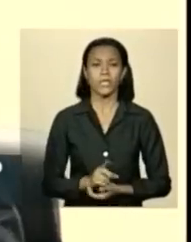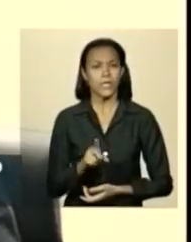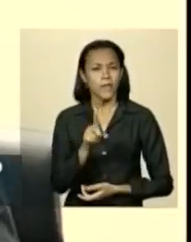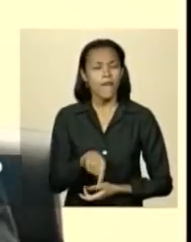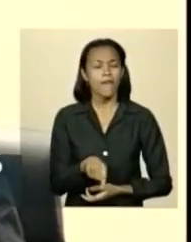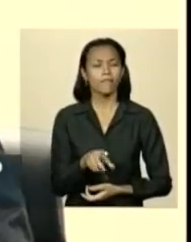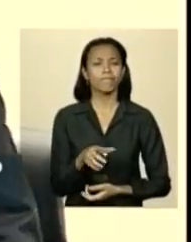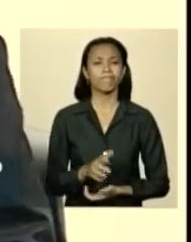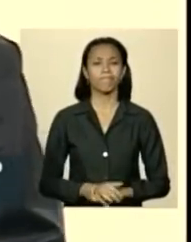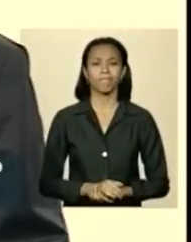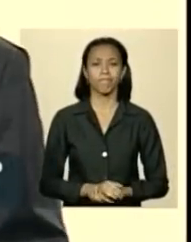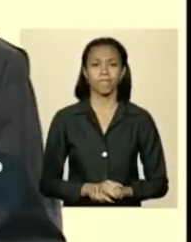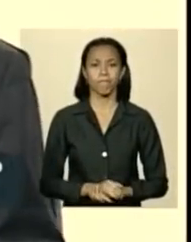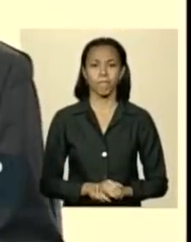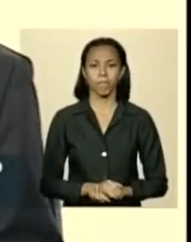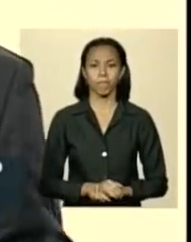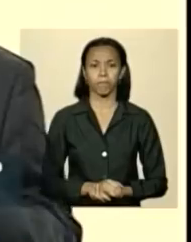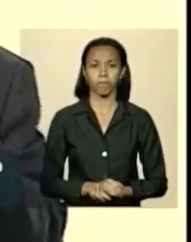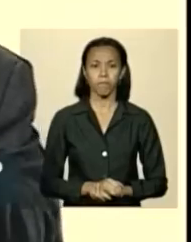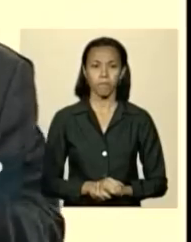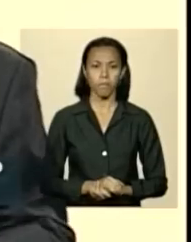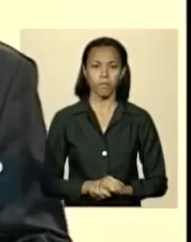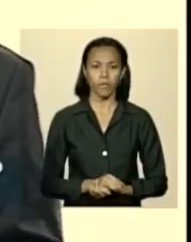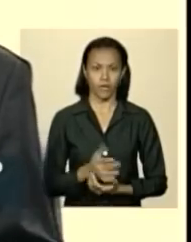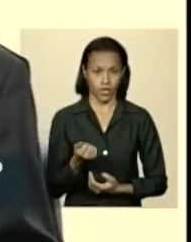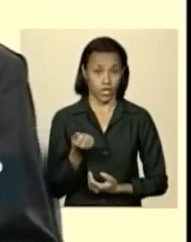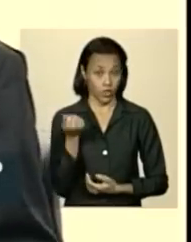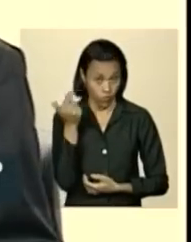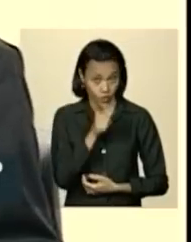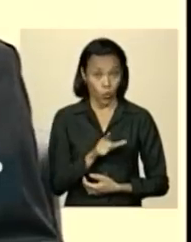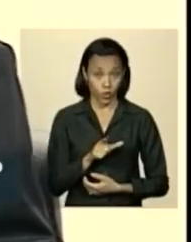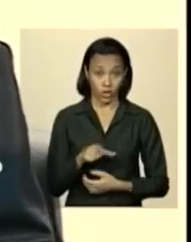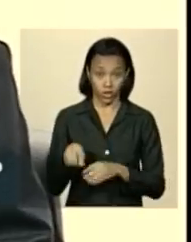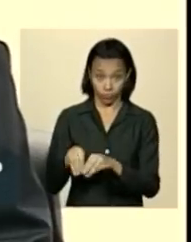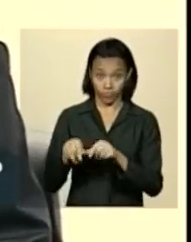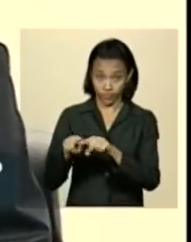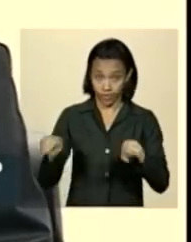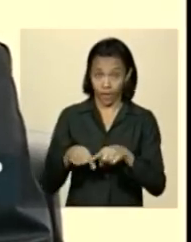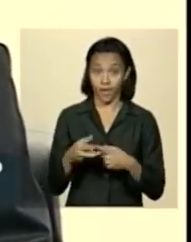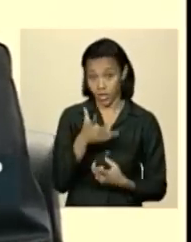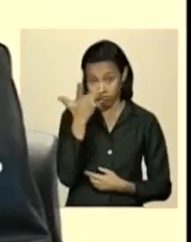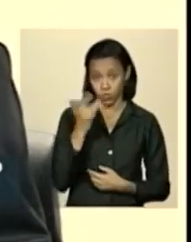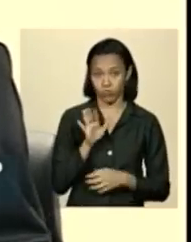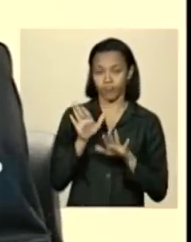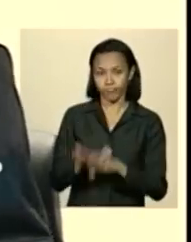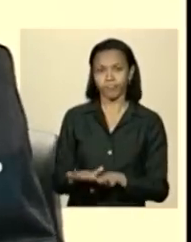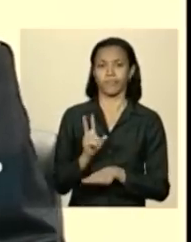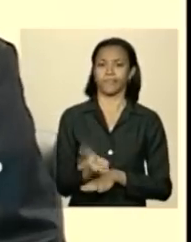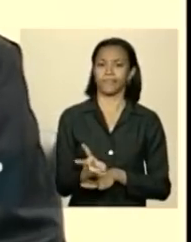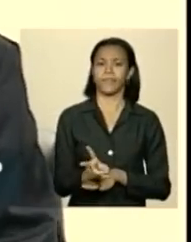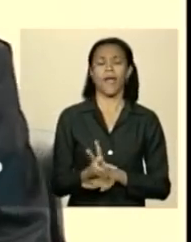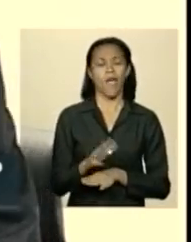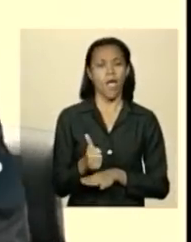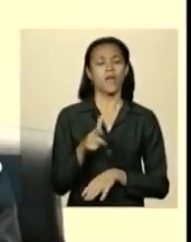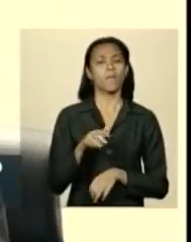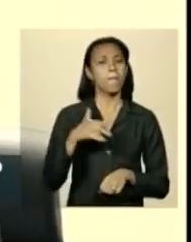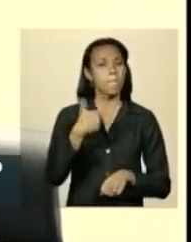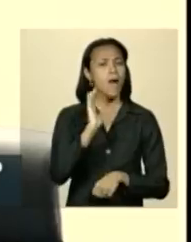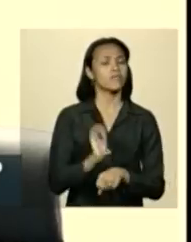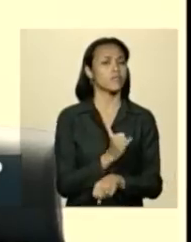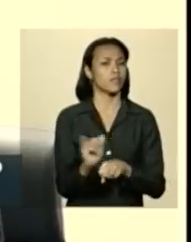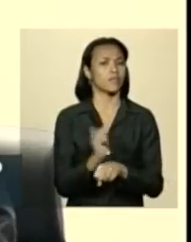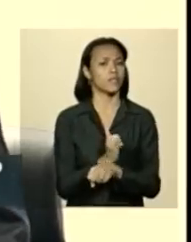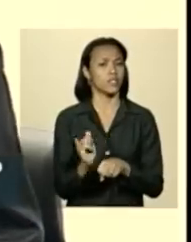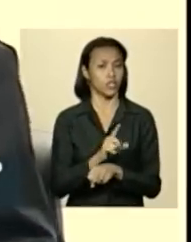é Talvez né a a a além da obtenção de terras e do assentamento é Talvez uma das questões mais estratégicas